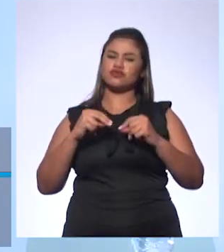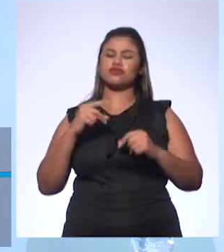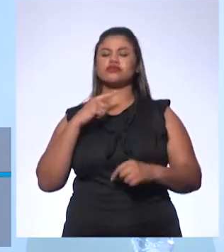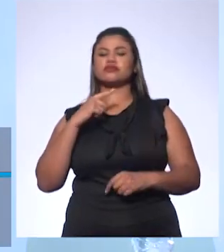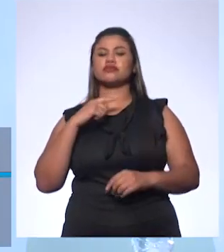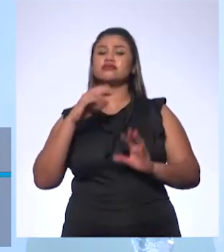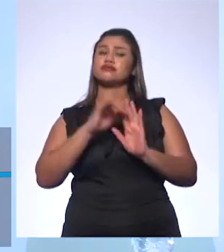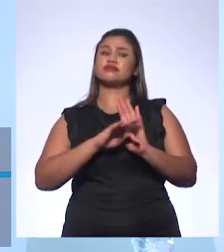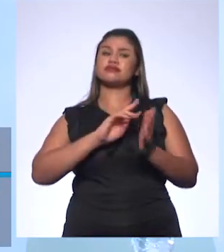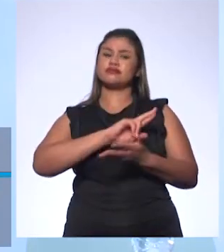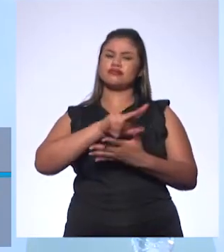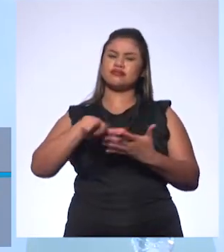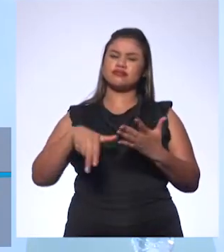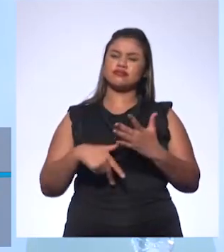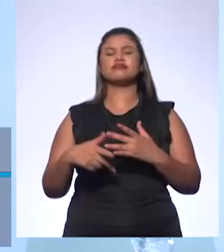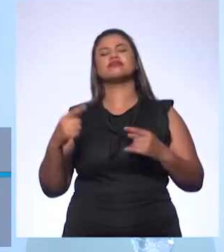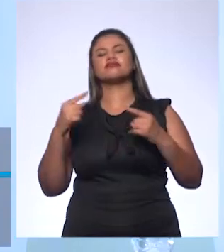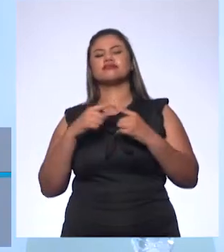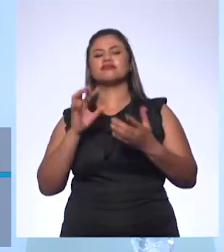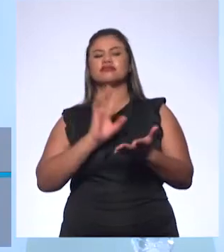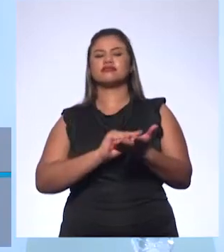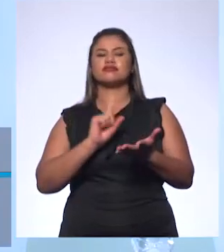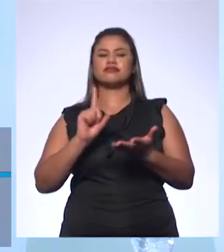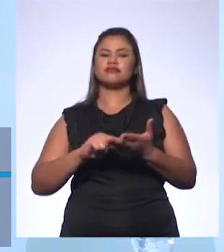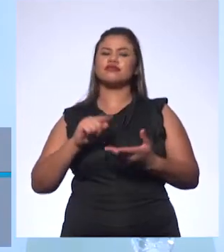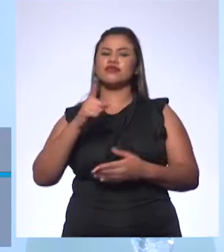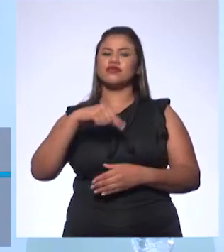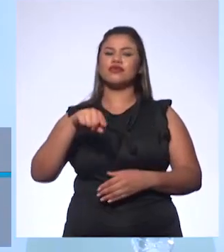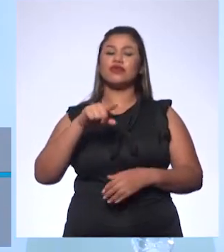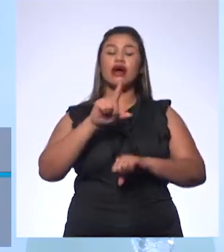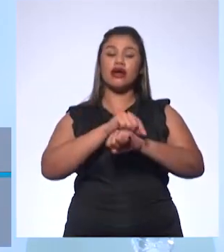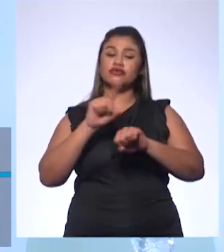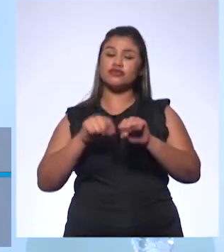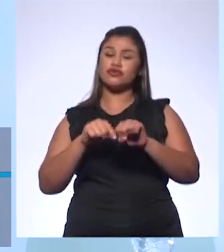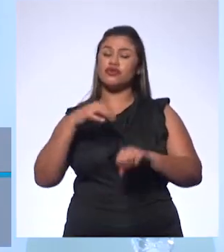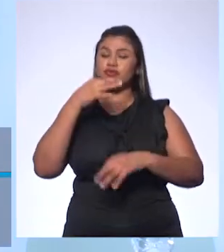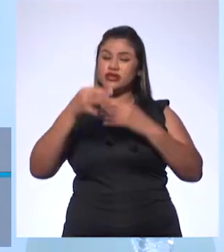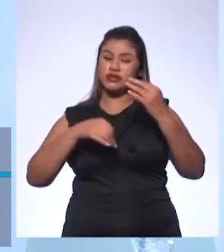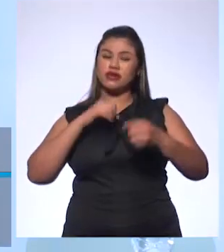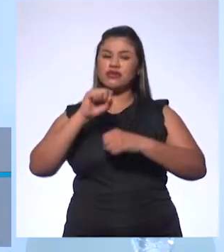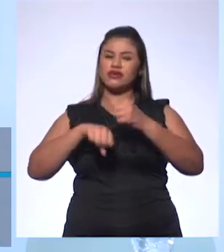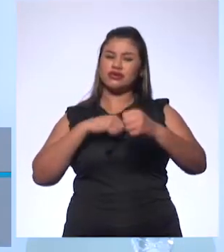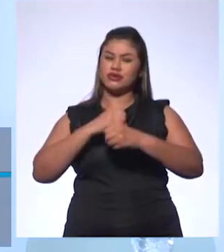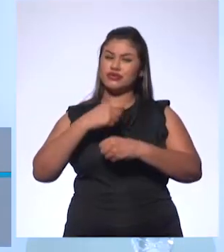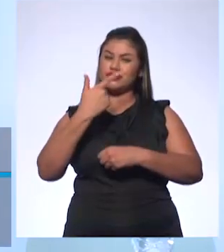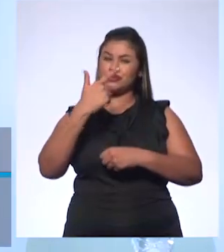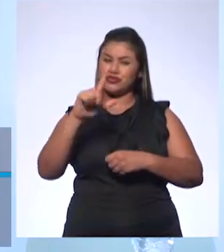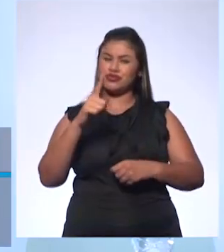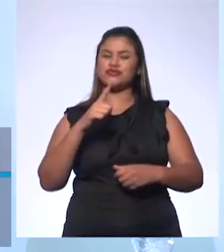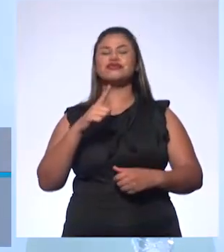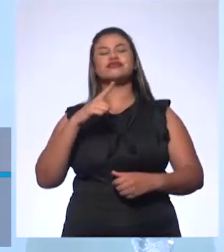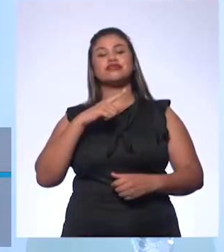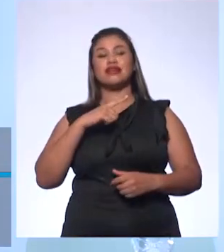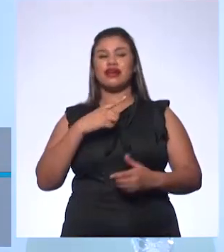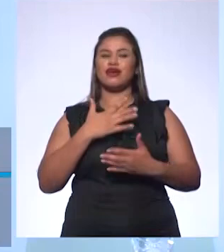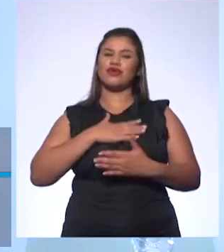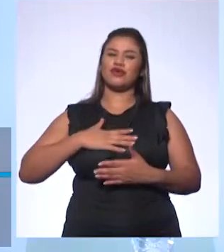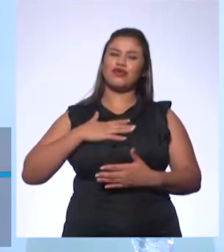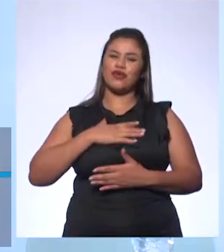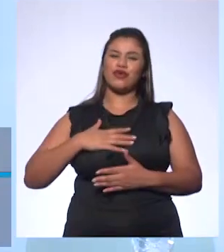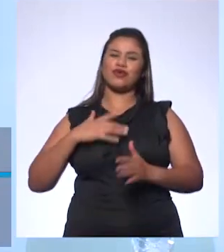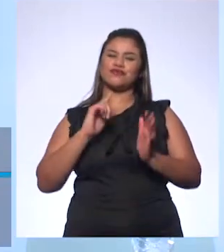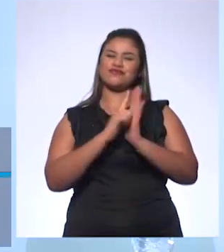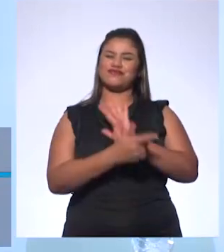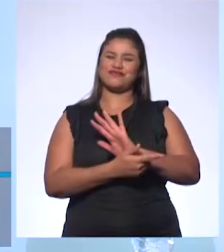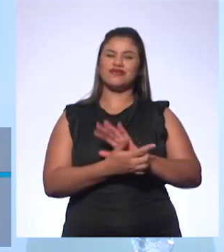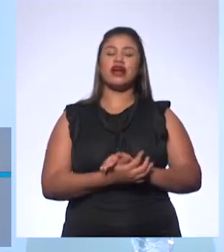centenas de textos. E o tão famoso artigo de opinião, que vocês verão o ano que vem, hein? Artigo de opinião, eu gosto de trabalhar com esse gênero. Muito bom. Trabalhar com esse gênero.